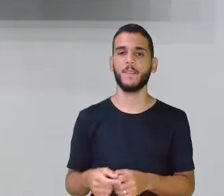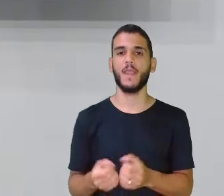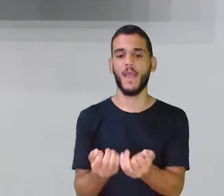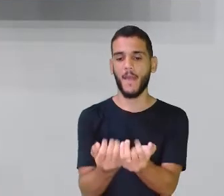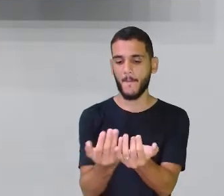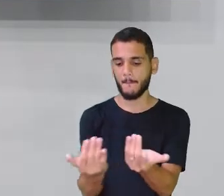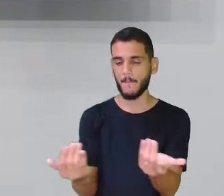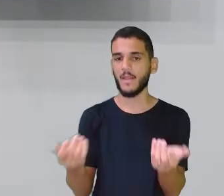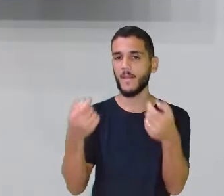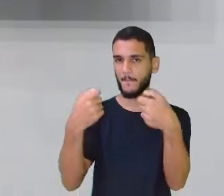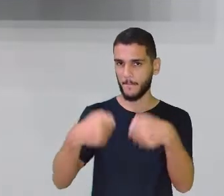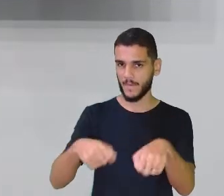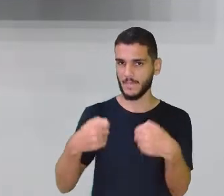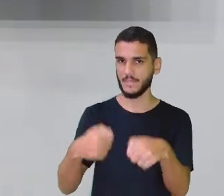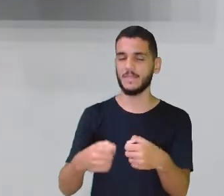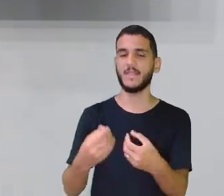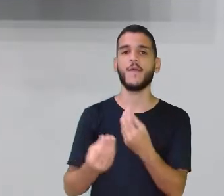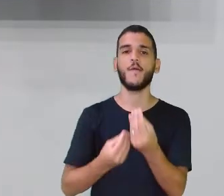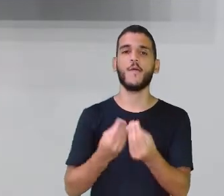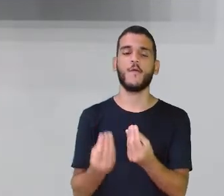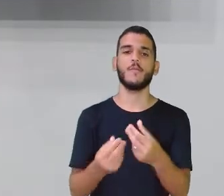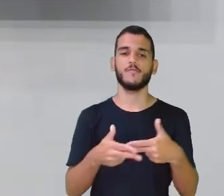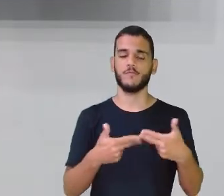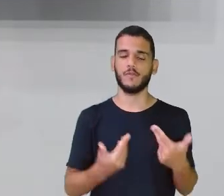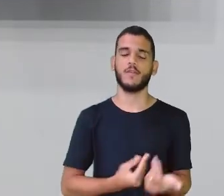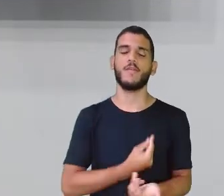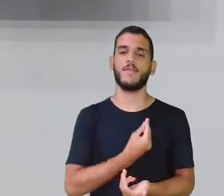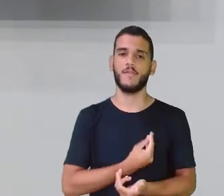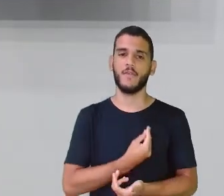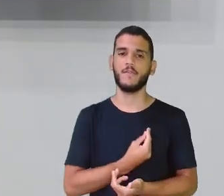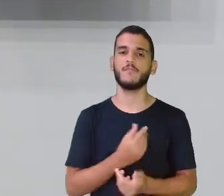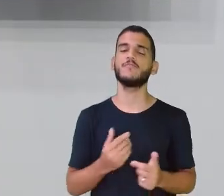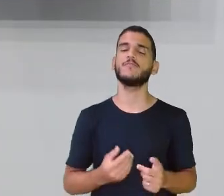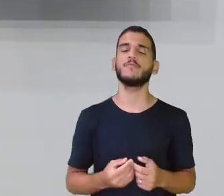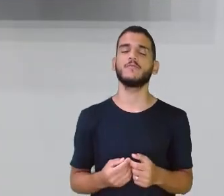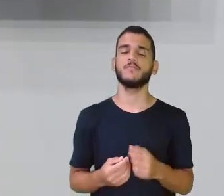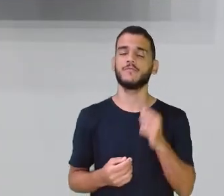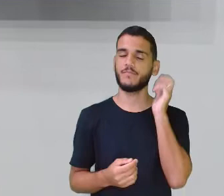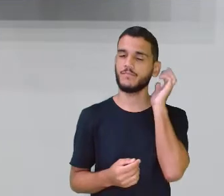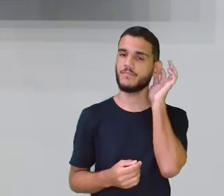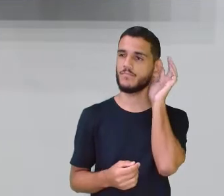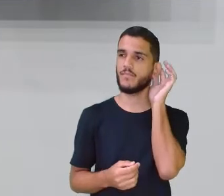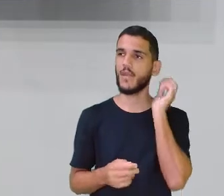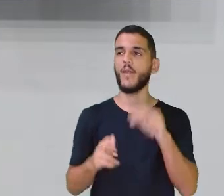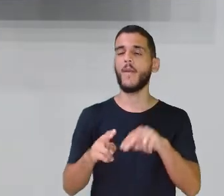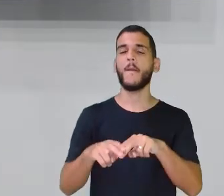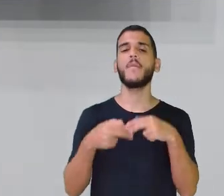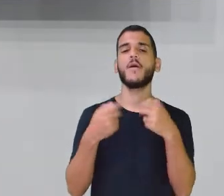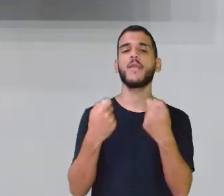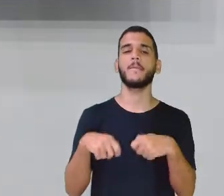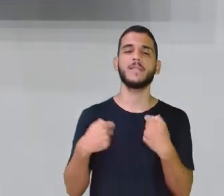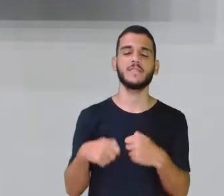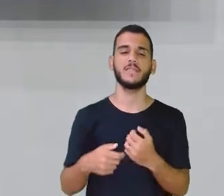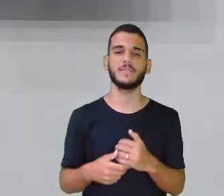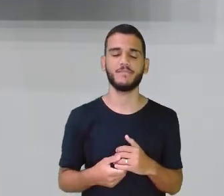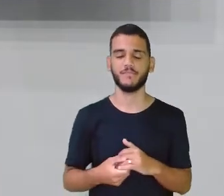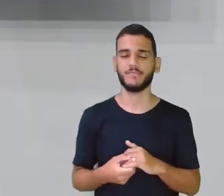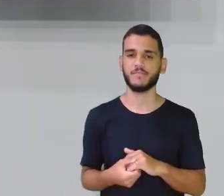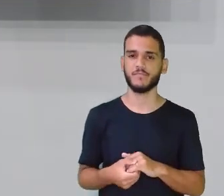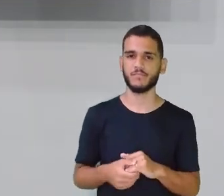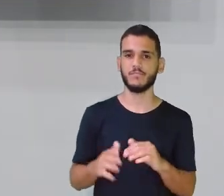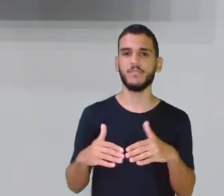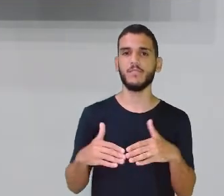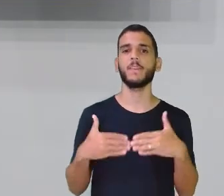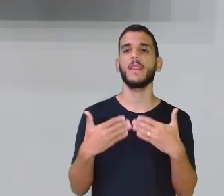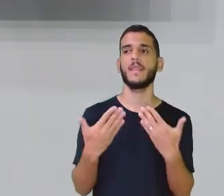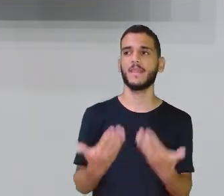seres vivos para ela poder sobreviver. Por que ela precisa? Vou mostrar para vocês. Olha só. A planta, ela